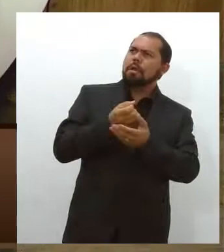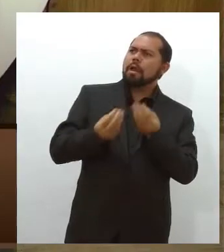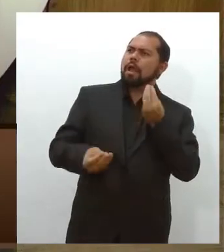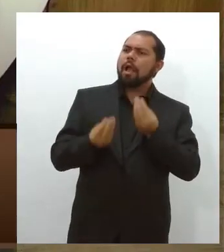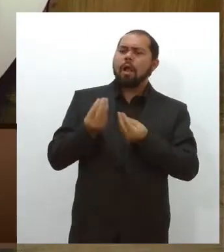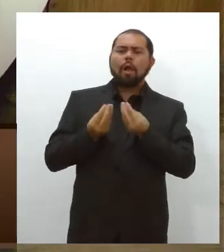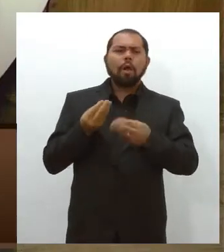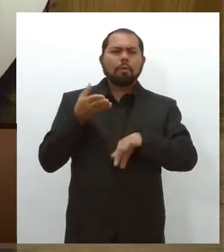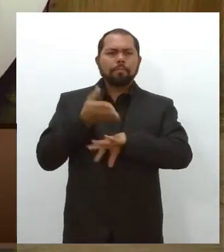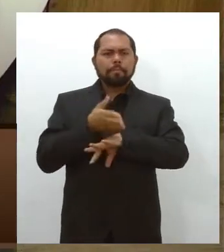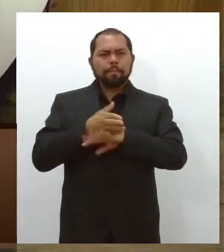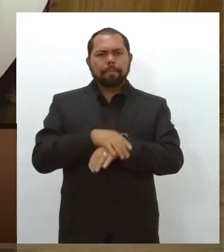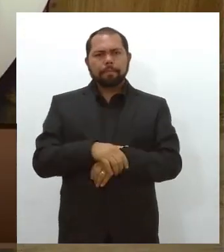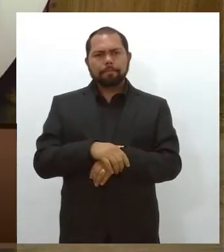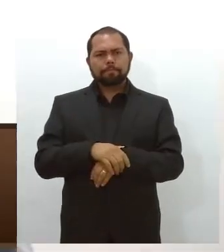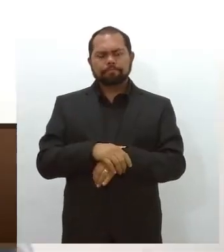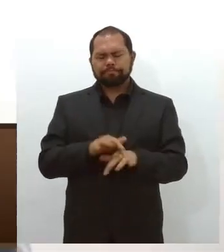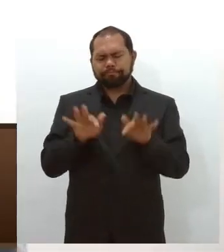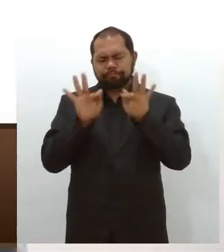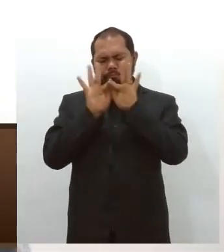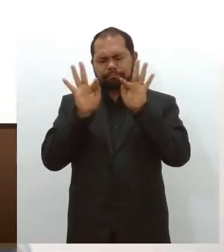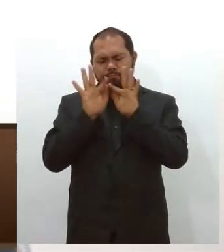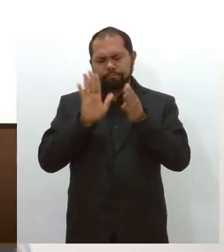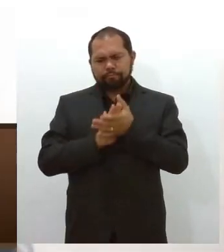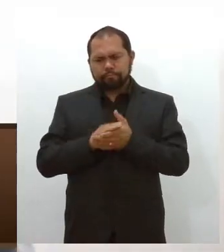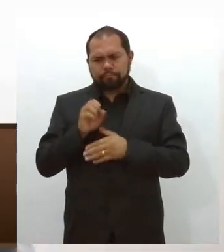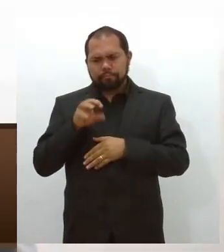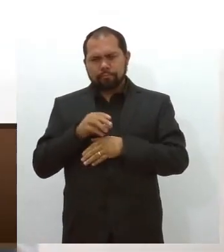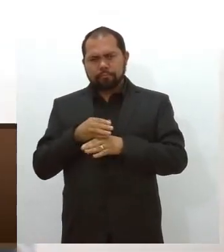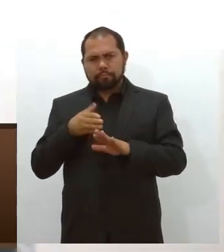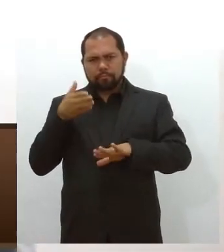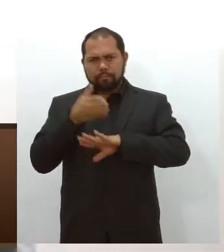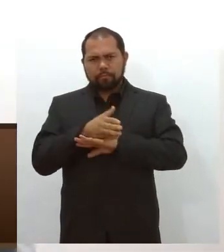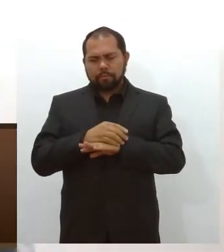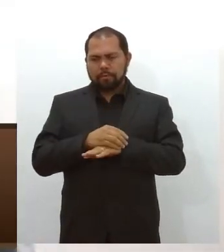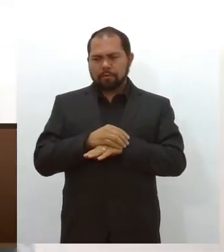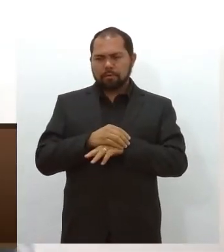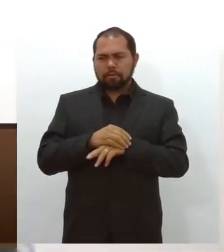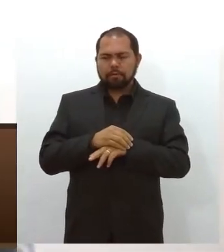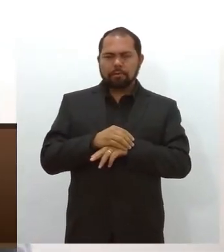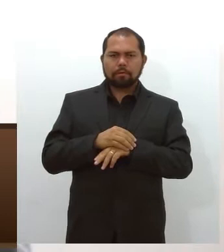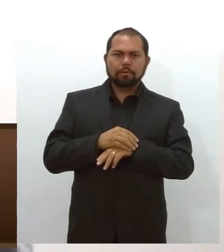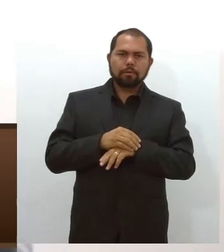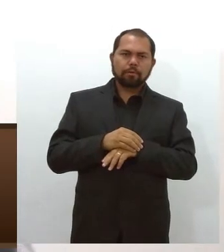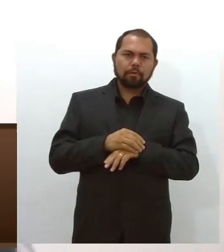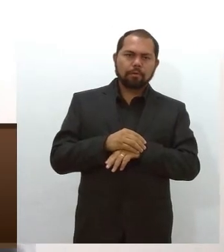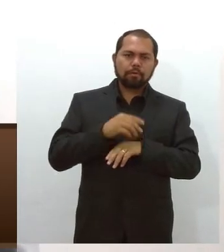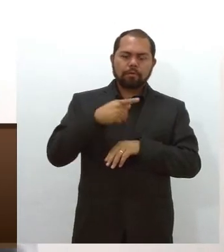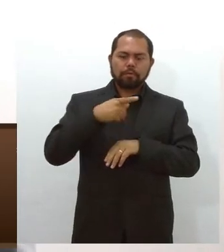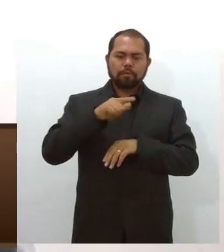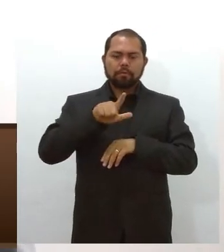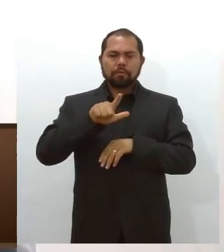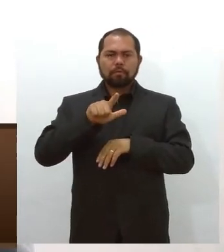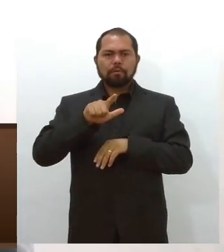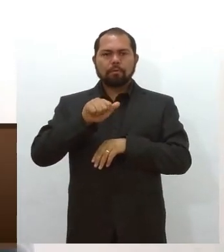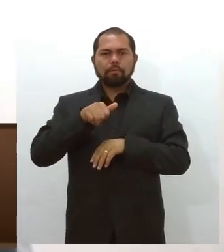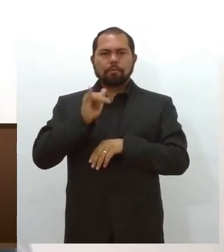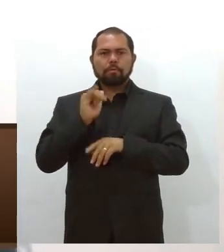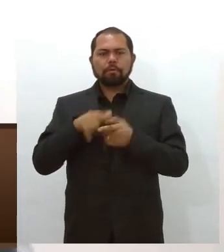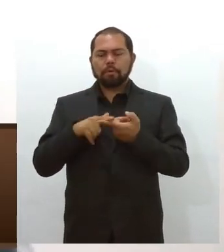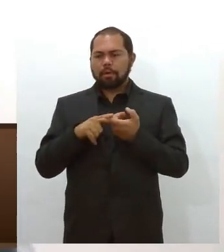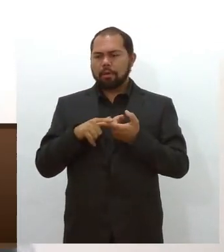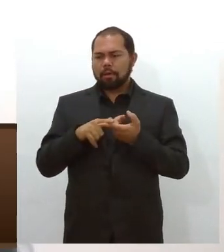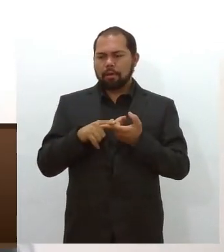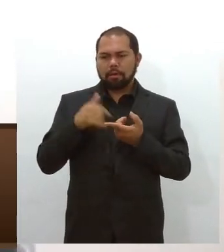Muito simples. Basta acessar a sua loja do seu celular ou então do seu tablet e